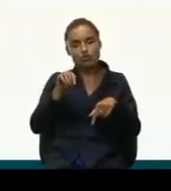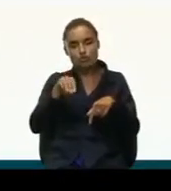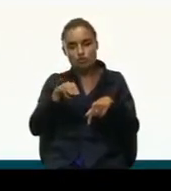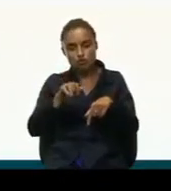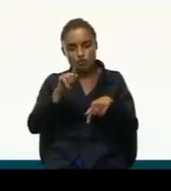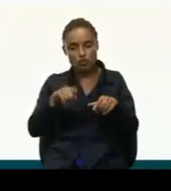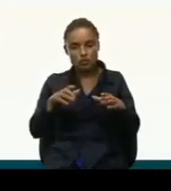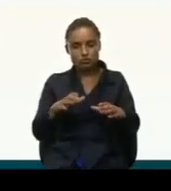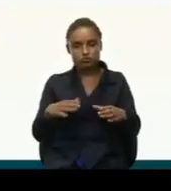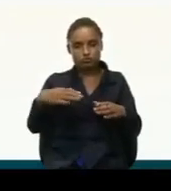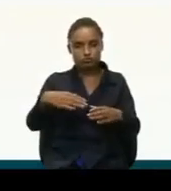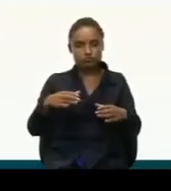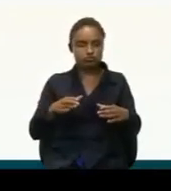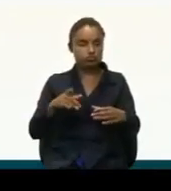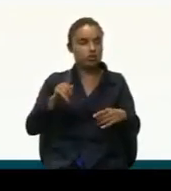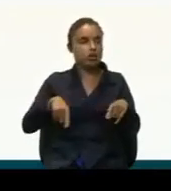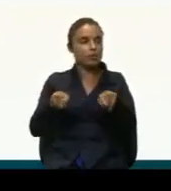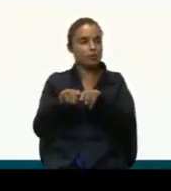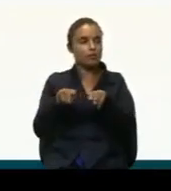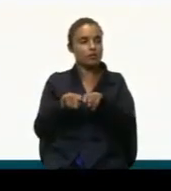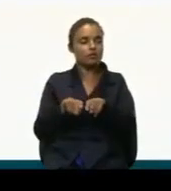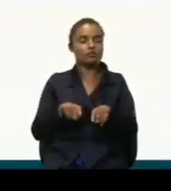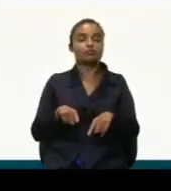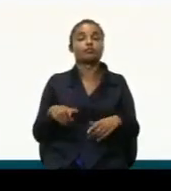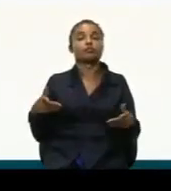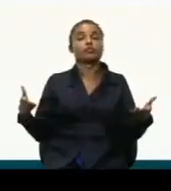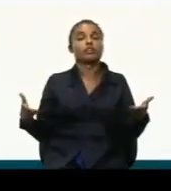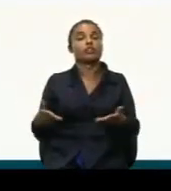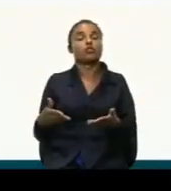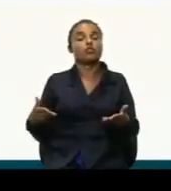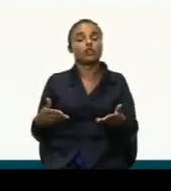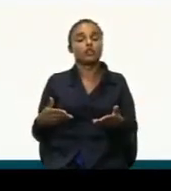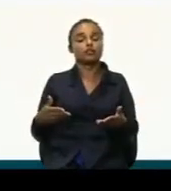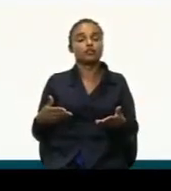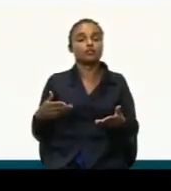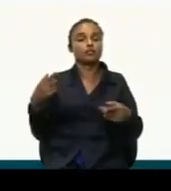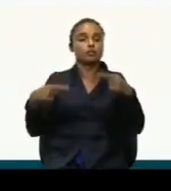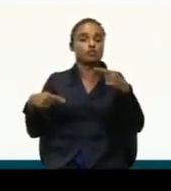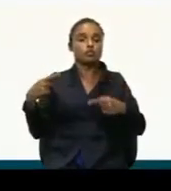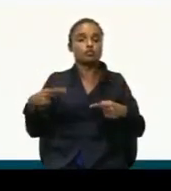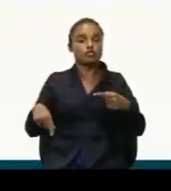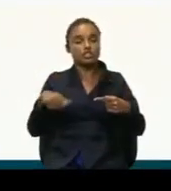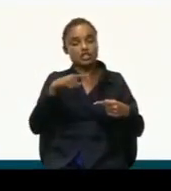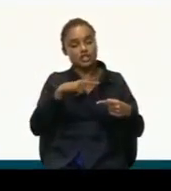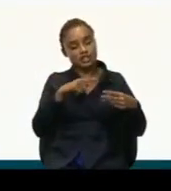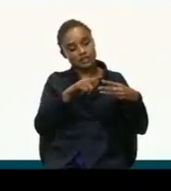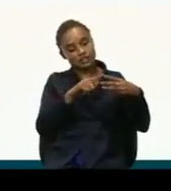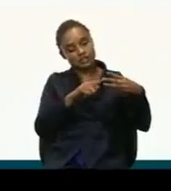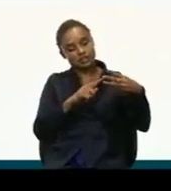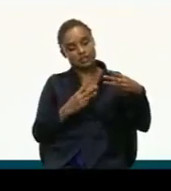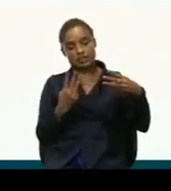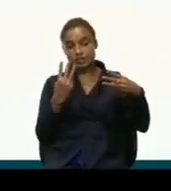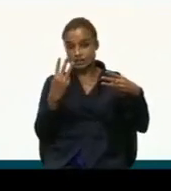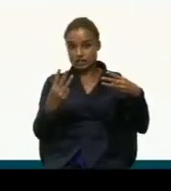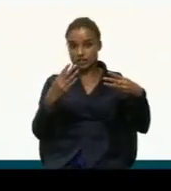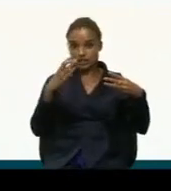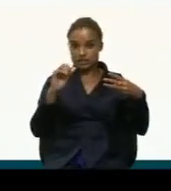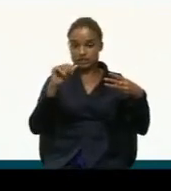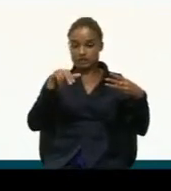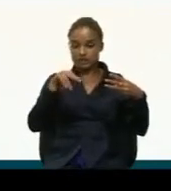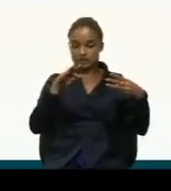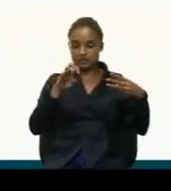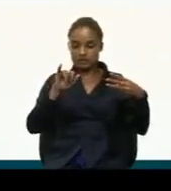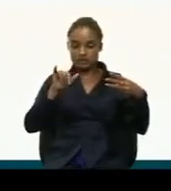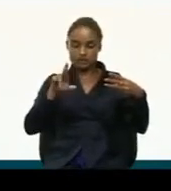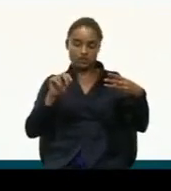gente divide ele em três principais fases. Ele tem três períodos da vida dele. O primeiro é o início da